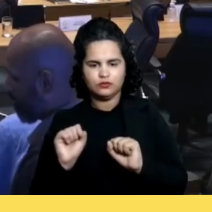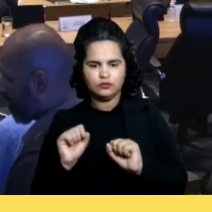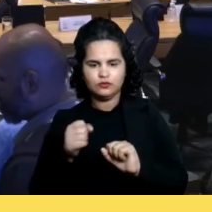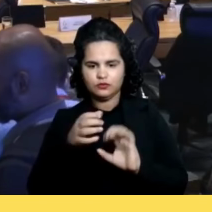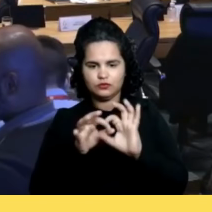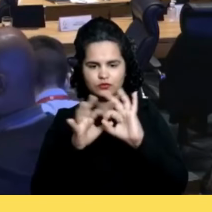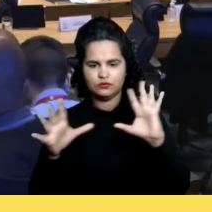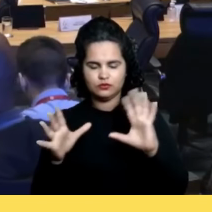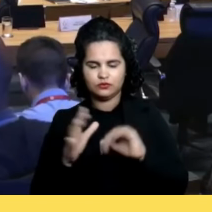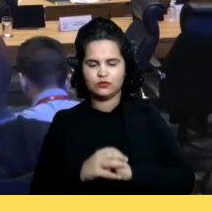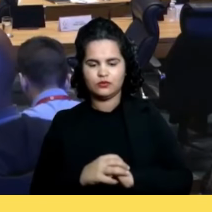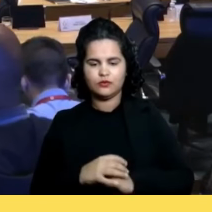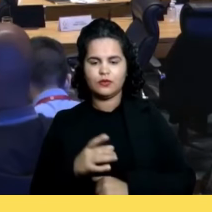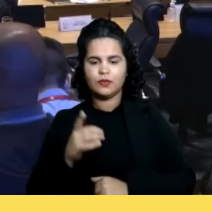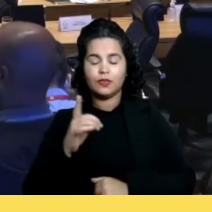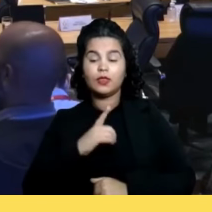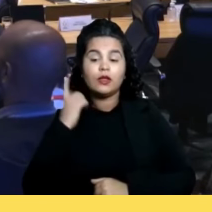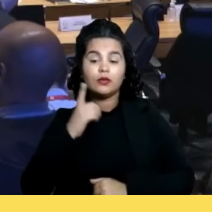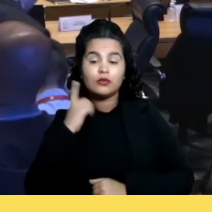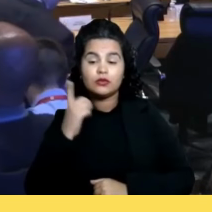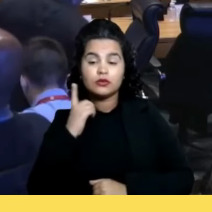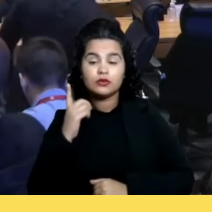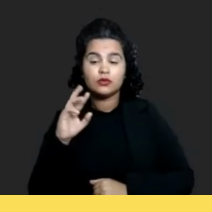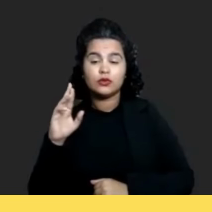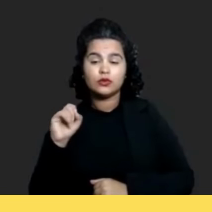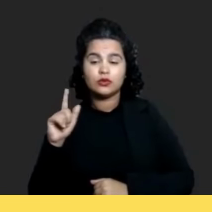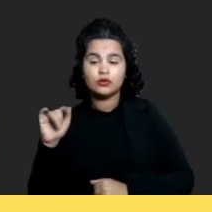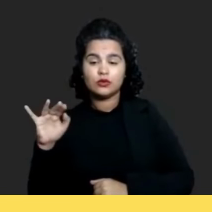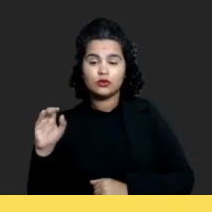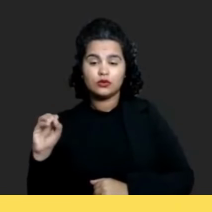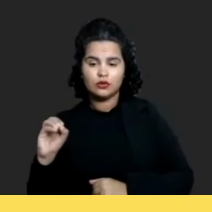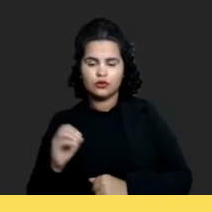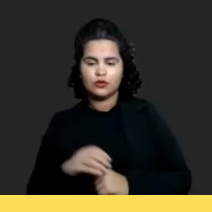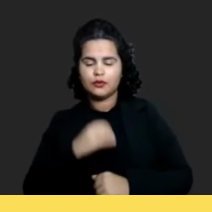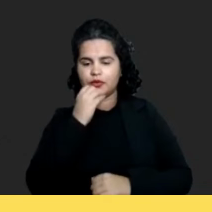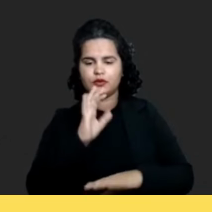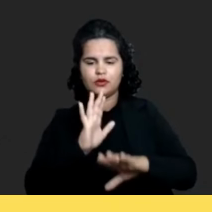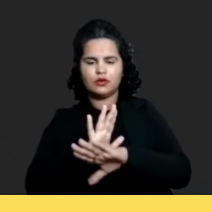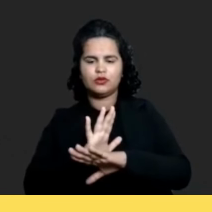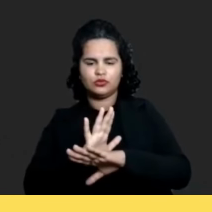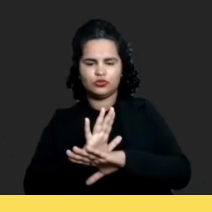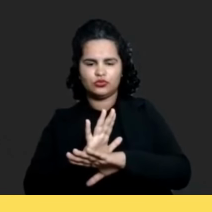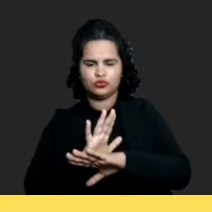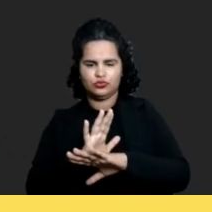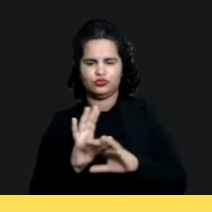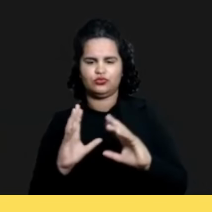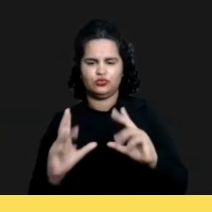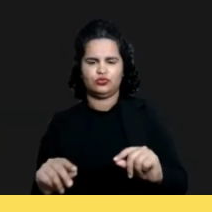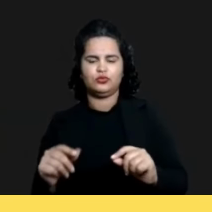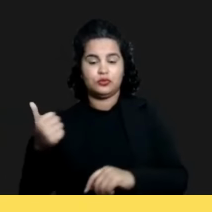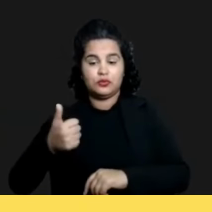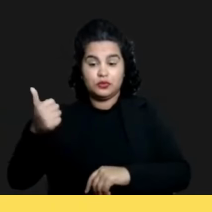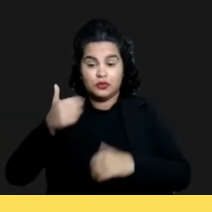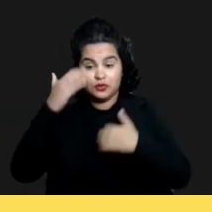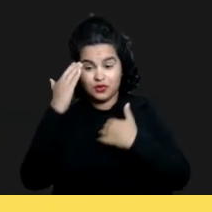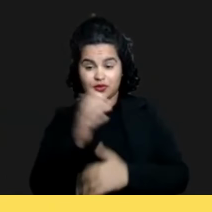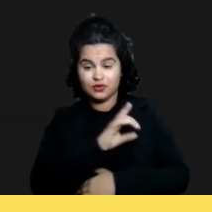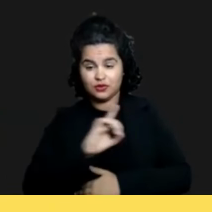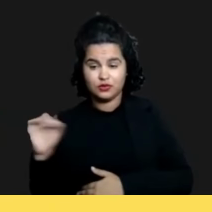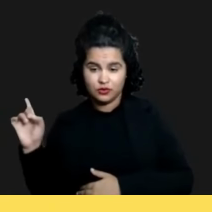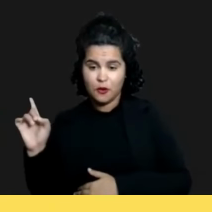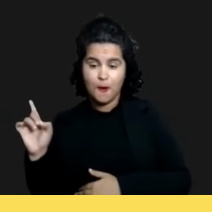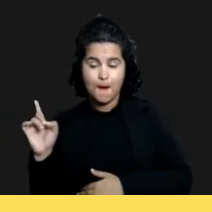Uma palavra, deputado Rogério. 5 minutos. Uma ótima tarde a todos. Primeiramente, eu agradeço a Deus